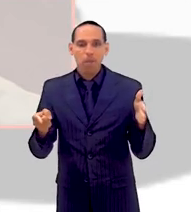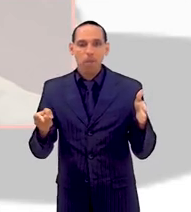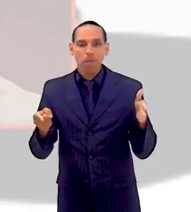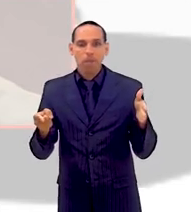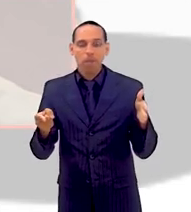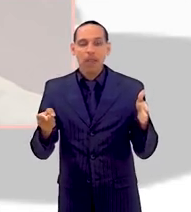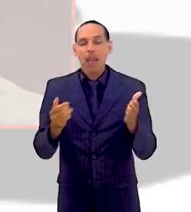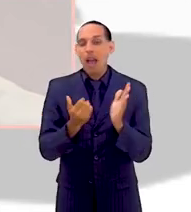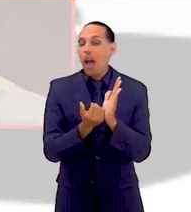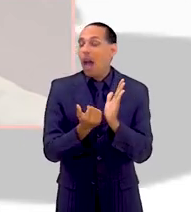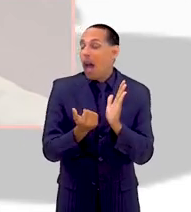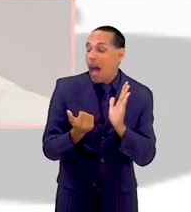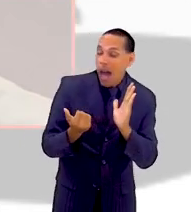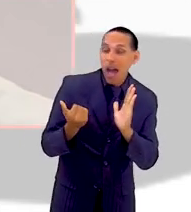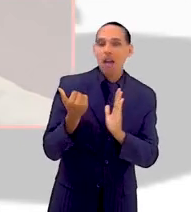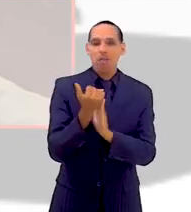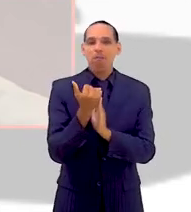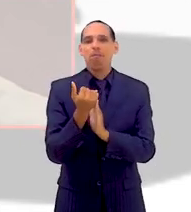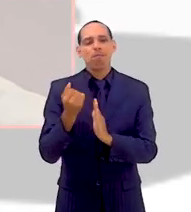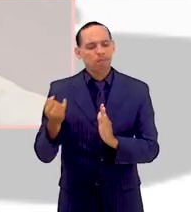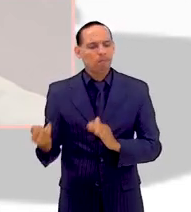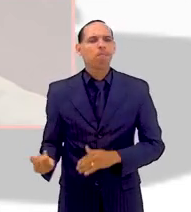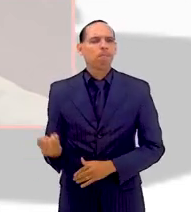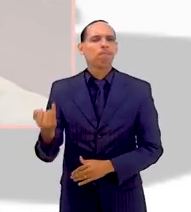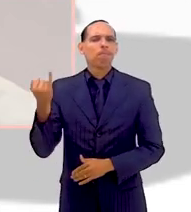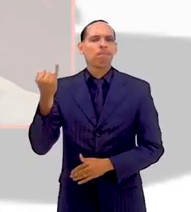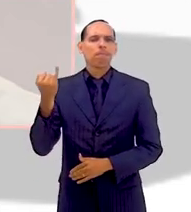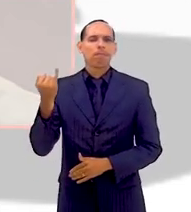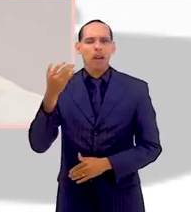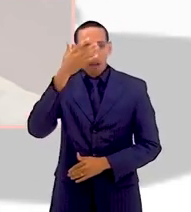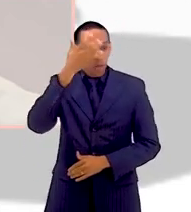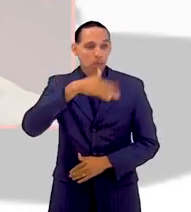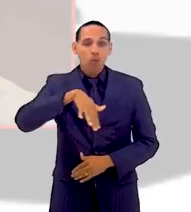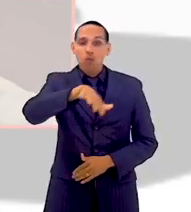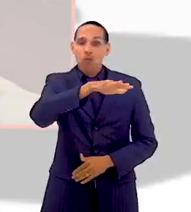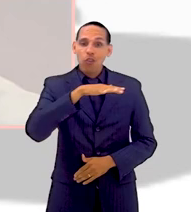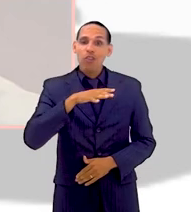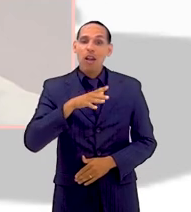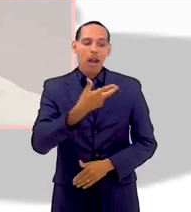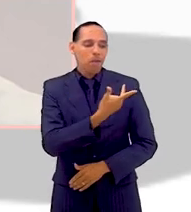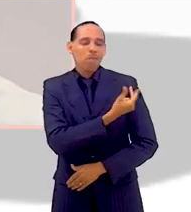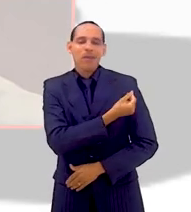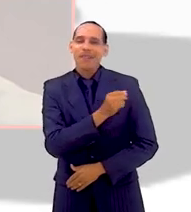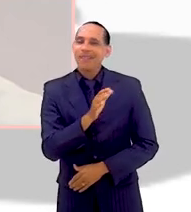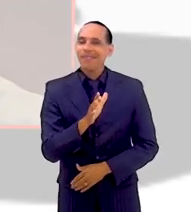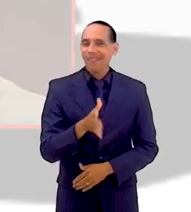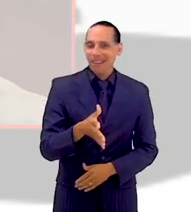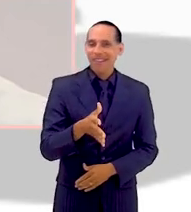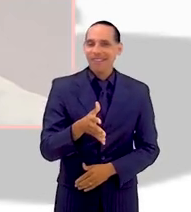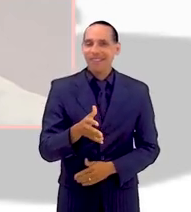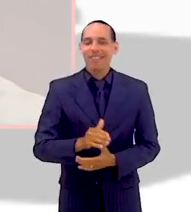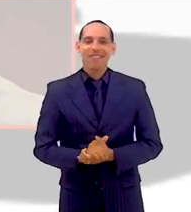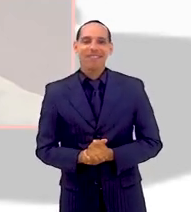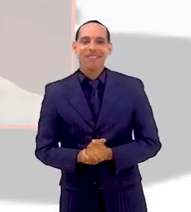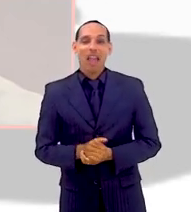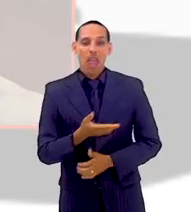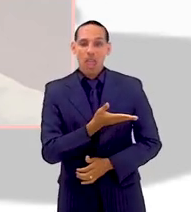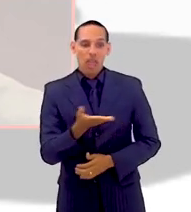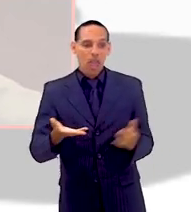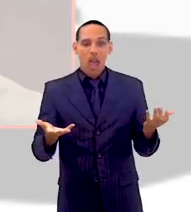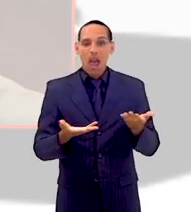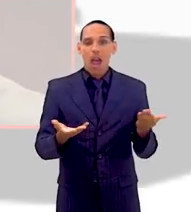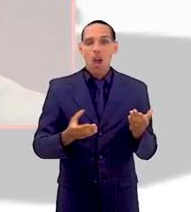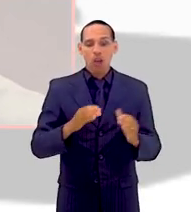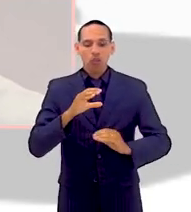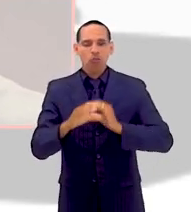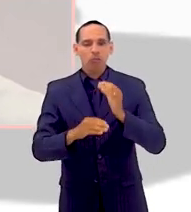realmente, gerou uma demanda muito importante, principalmente pessoas já vacinadas e imunizadas, que procuraram romper aquele